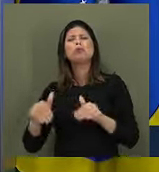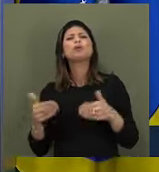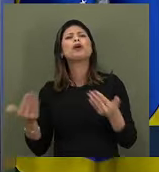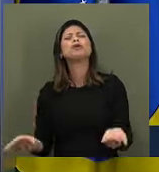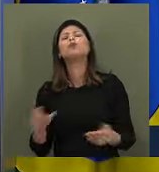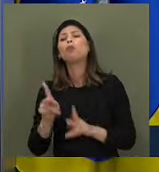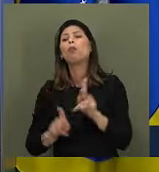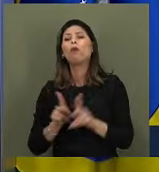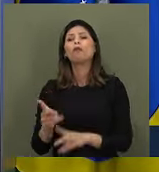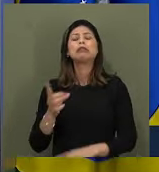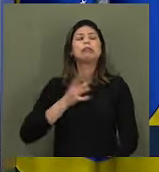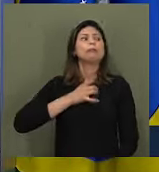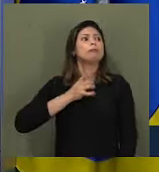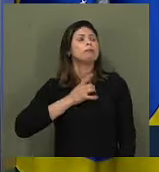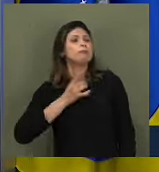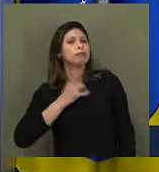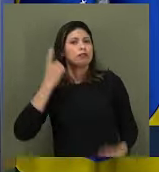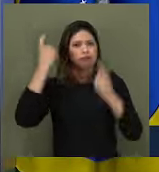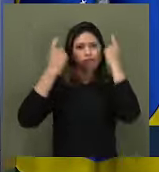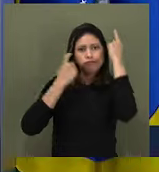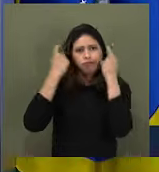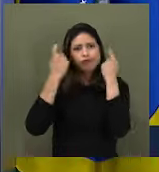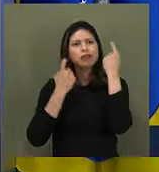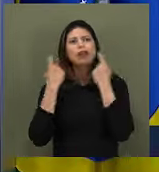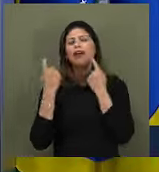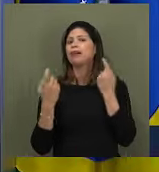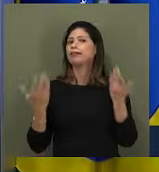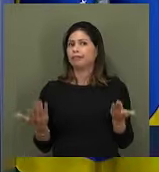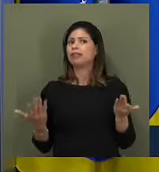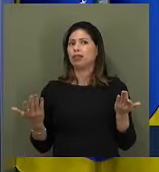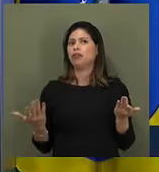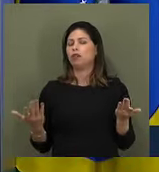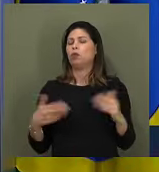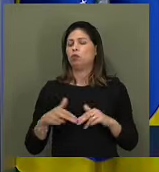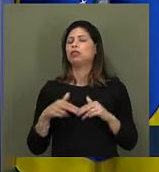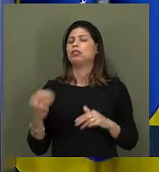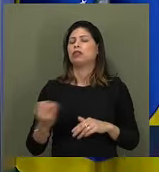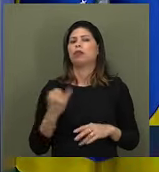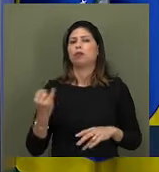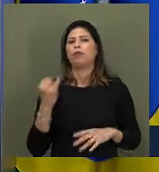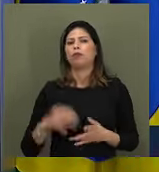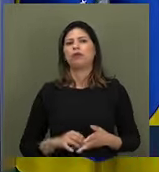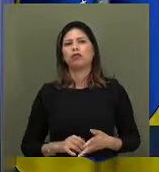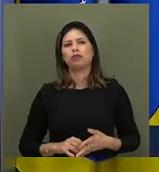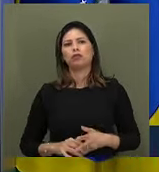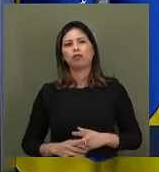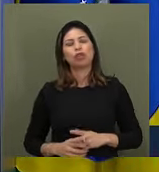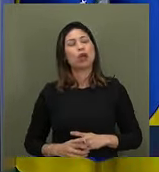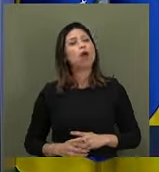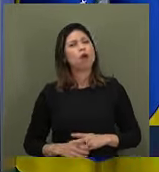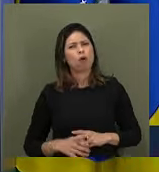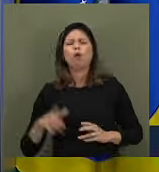com medo as pessoas estão com receio Esse é um fato importante eu converso com os